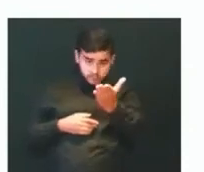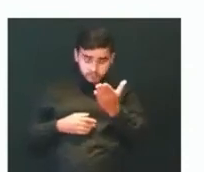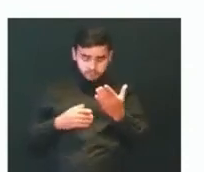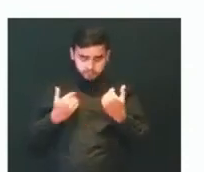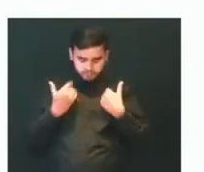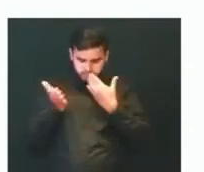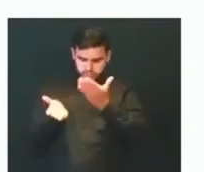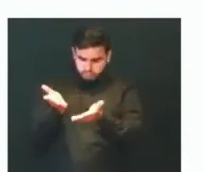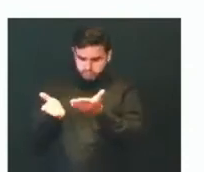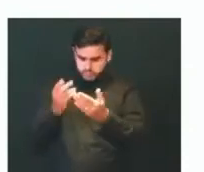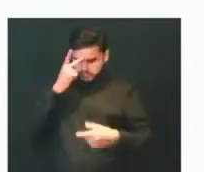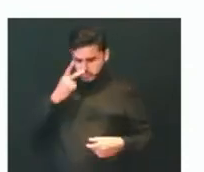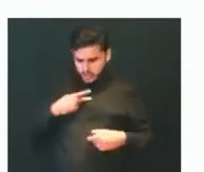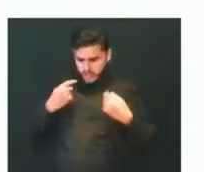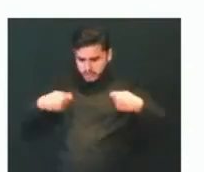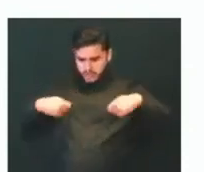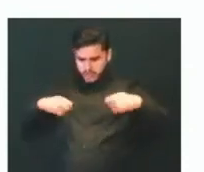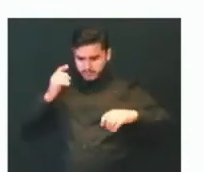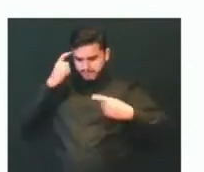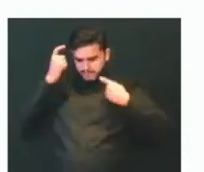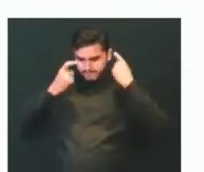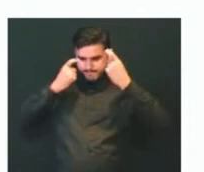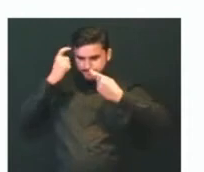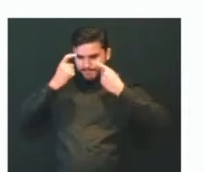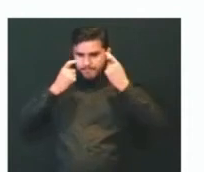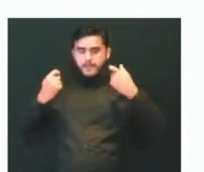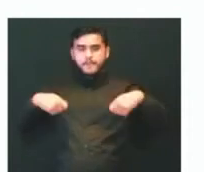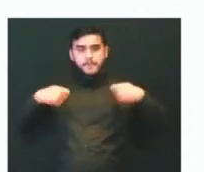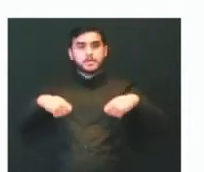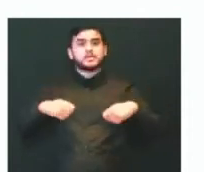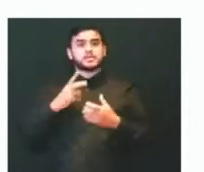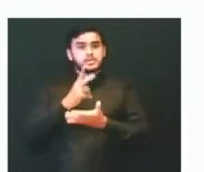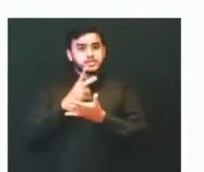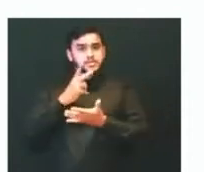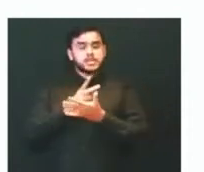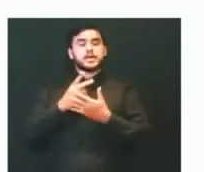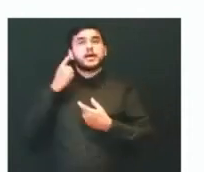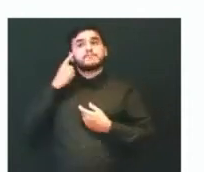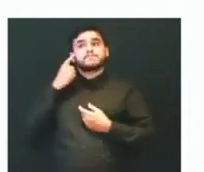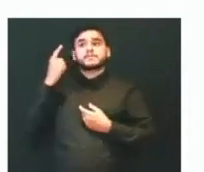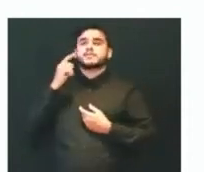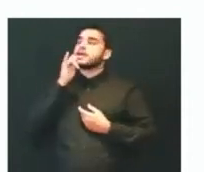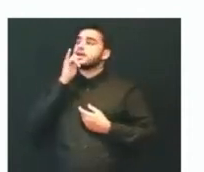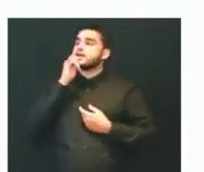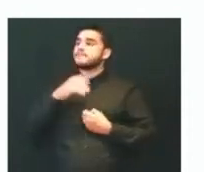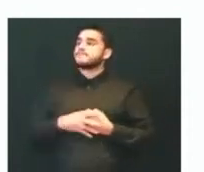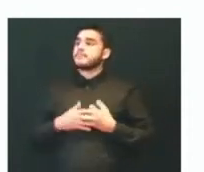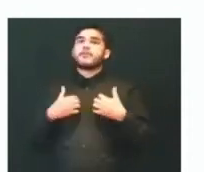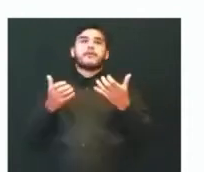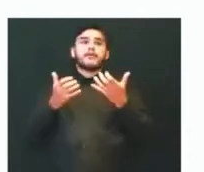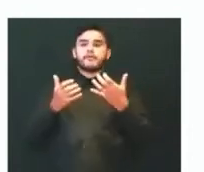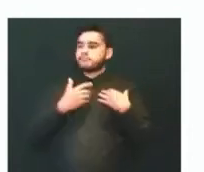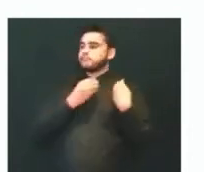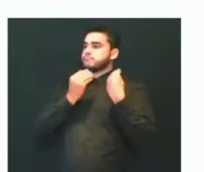vezes esquece de si e fica só olhando para o paciente, precisa ter sempre esse olhar. Por exemplo, eu quero que ele